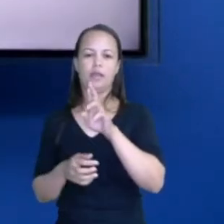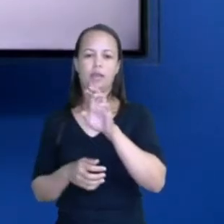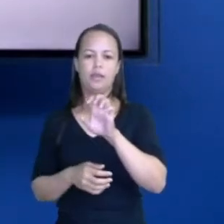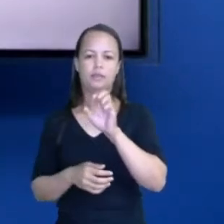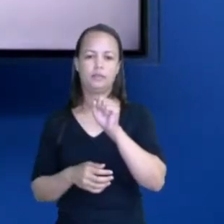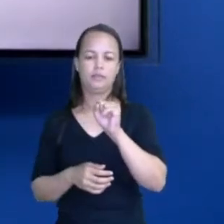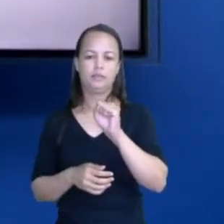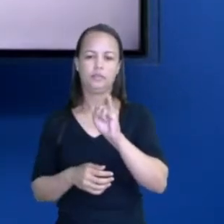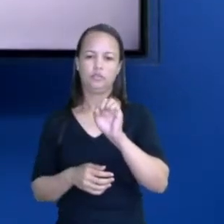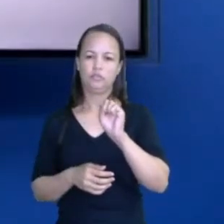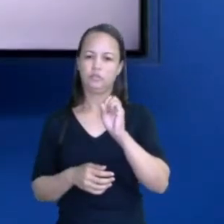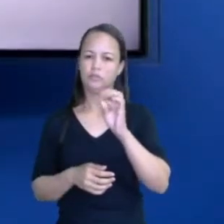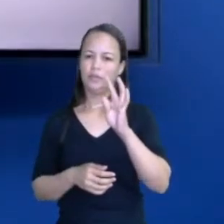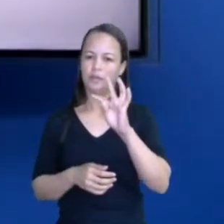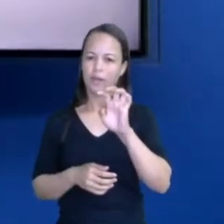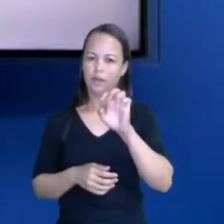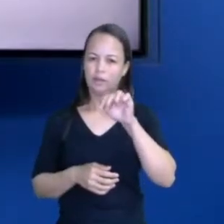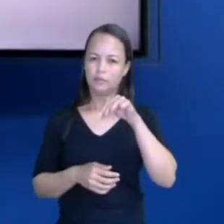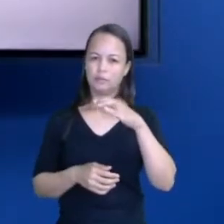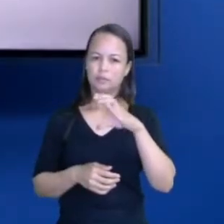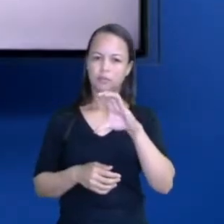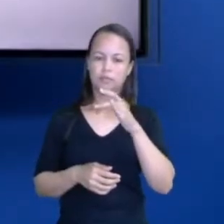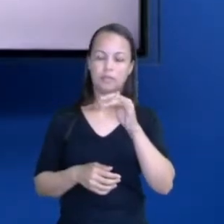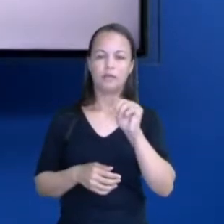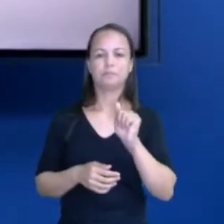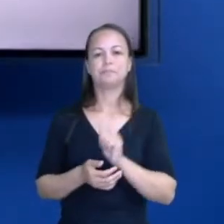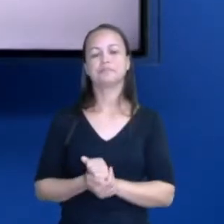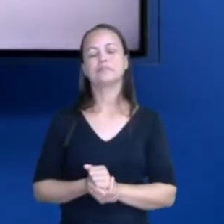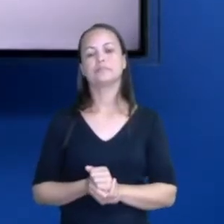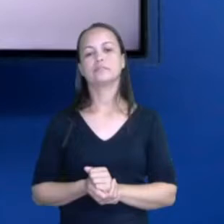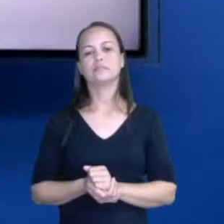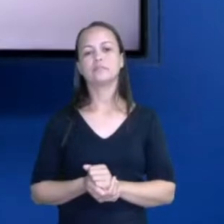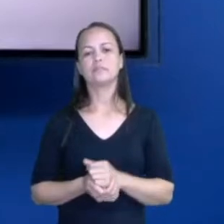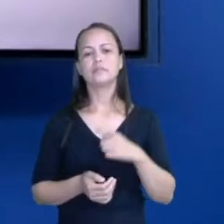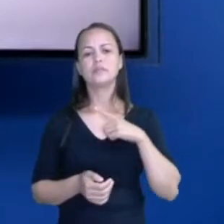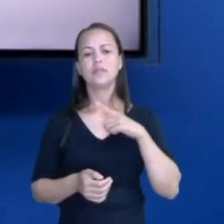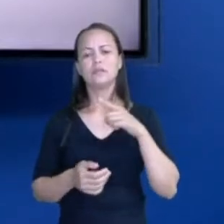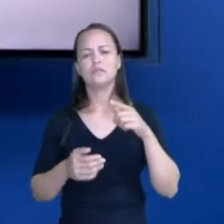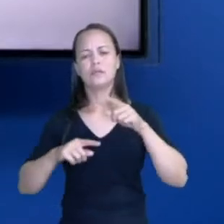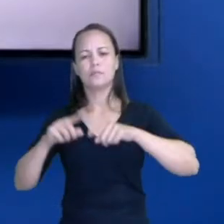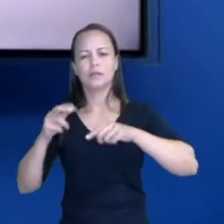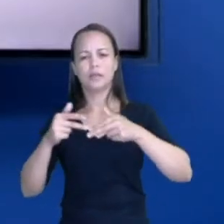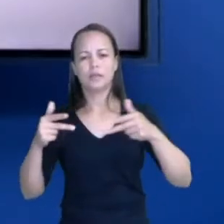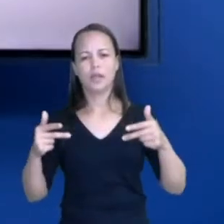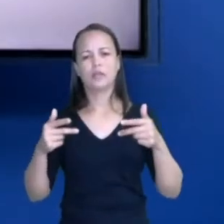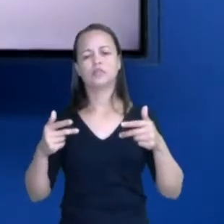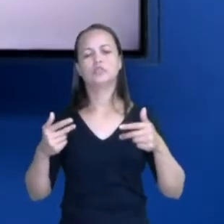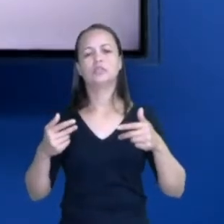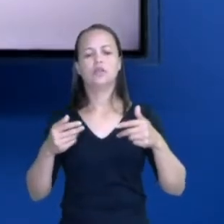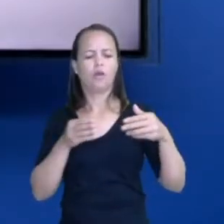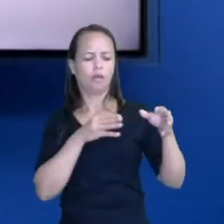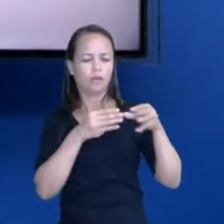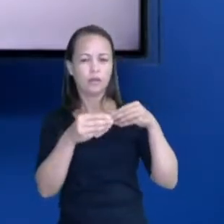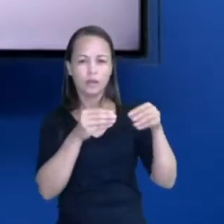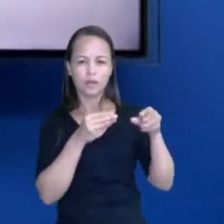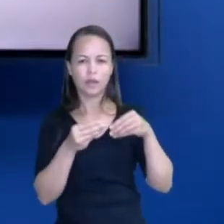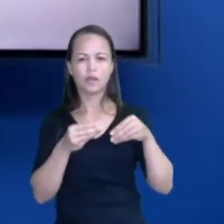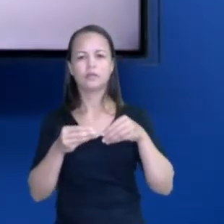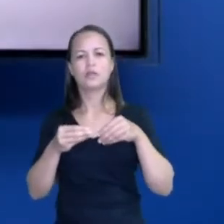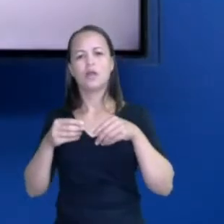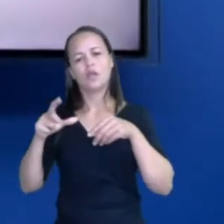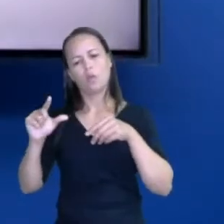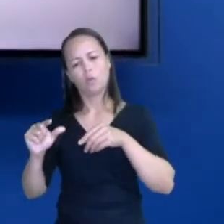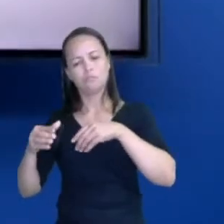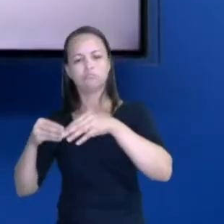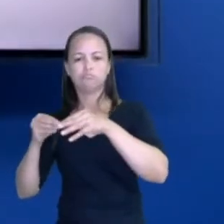Portanto, quando a gente compara esses materiais, nós vemos que existem materiais que são mais e outros que são menos resistentes,